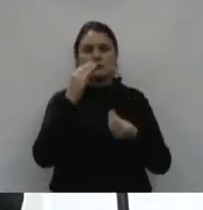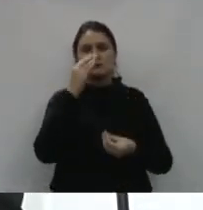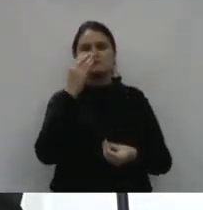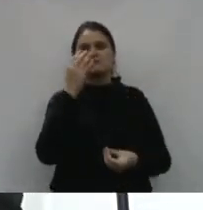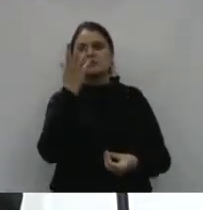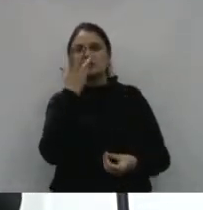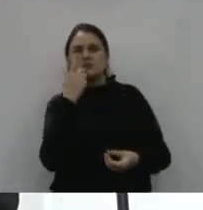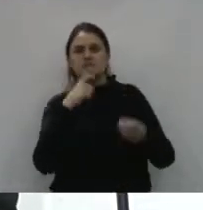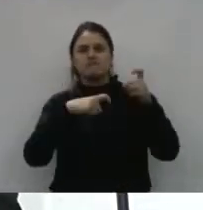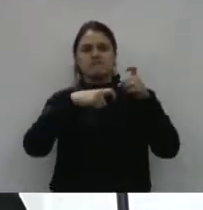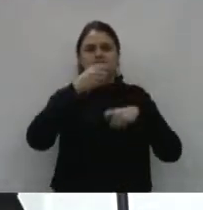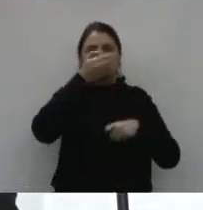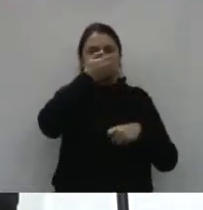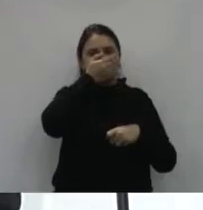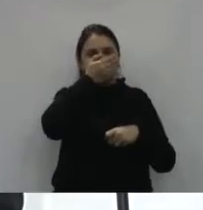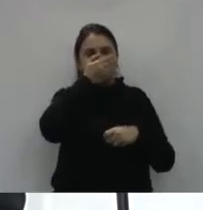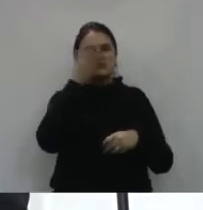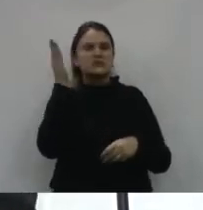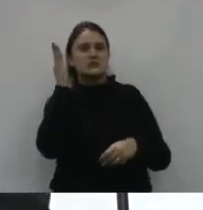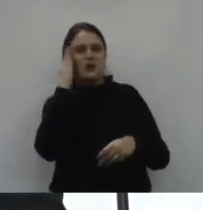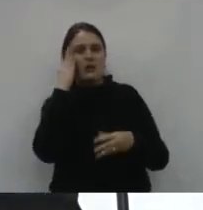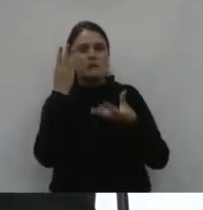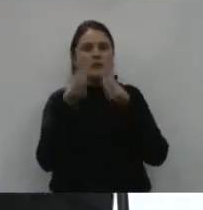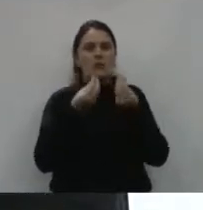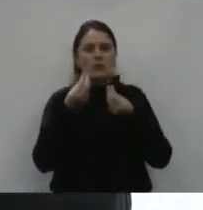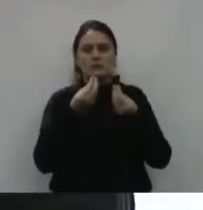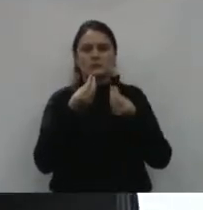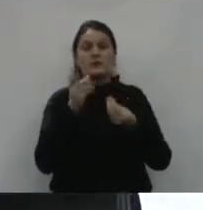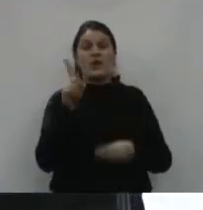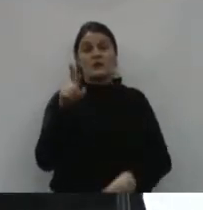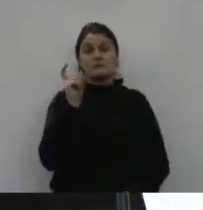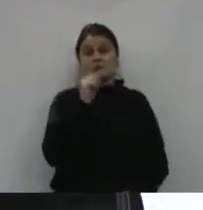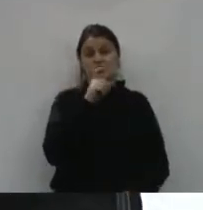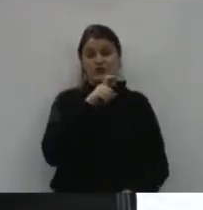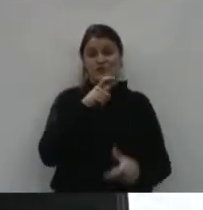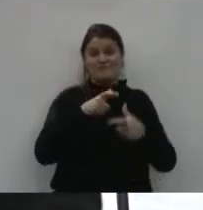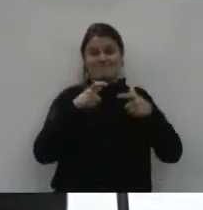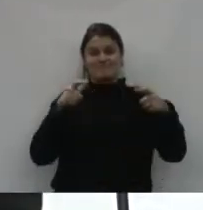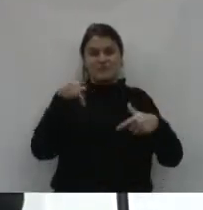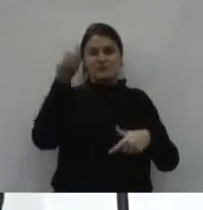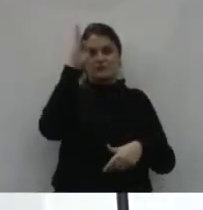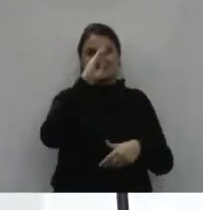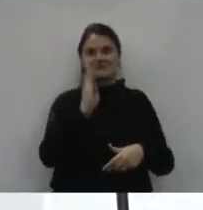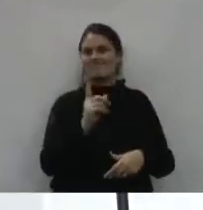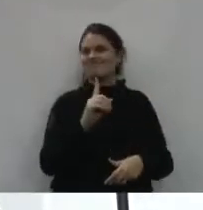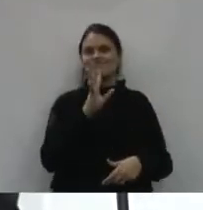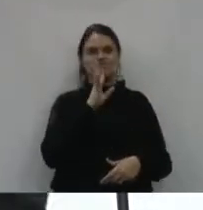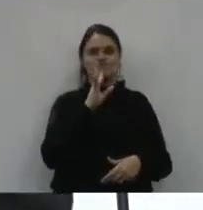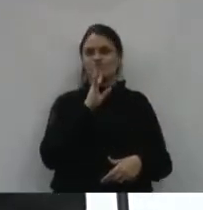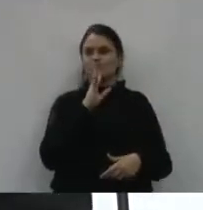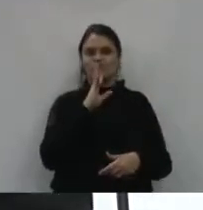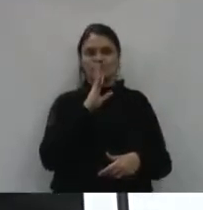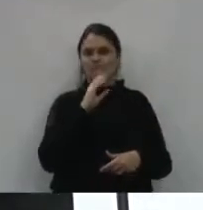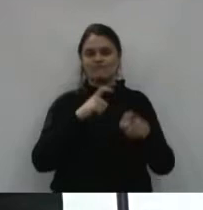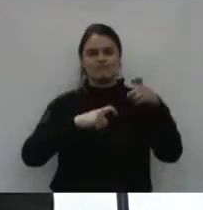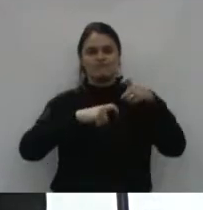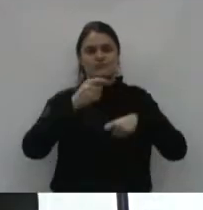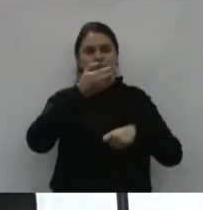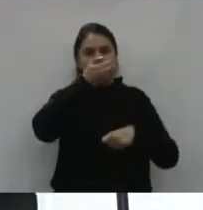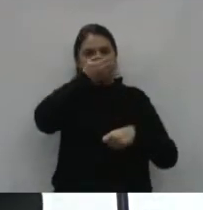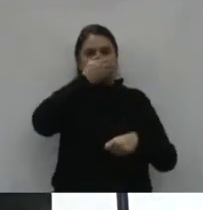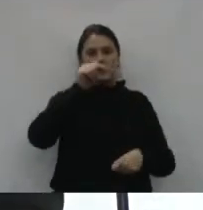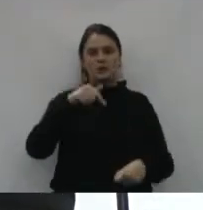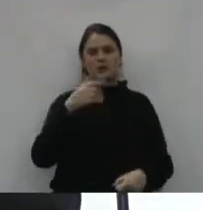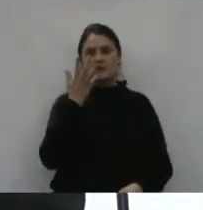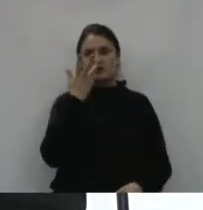crianças e sua freqüência e sabem como lidar não a maioria no brasil desconhece a realidade sobre abuso sexual de